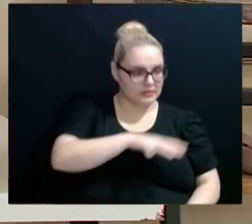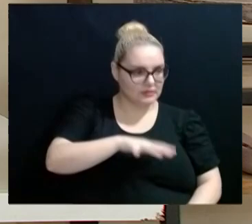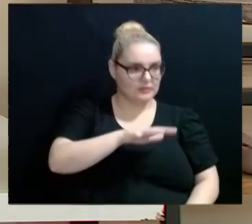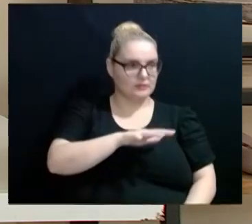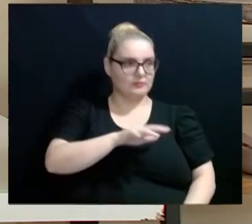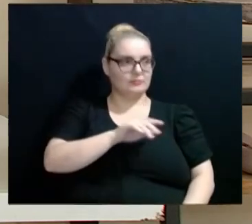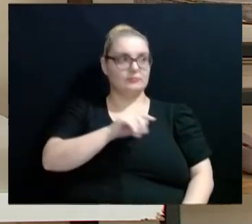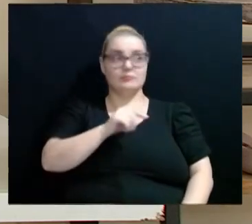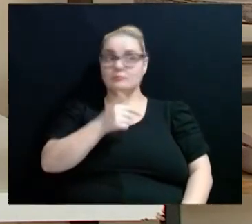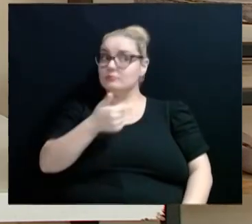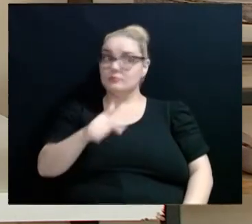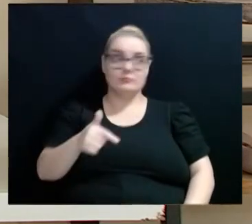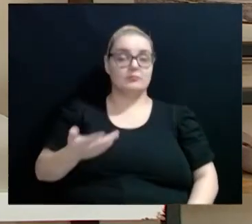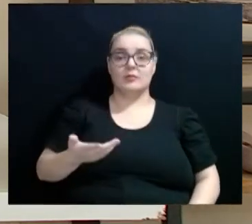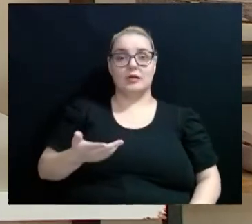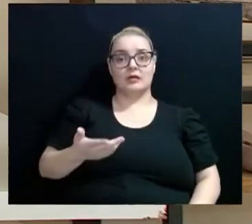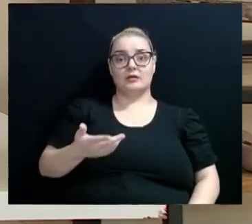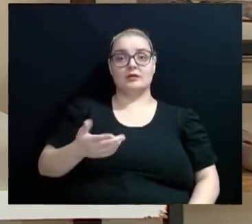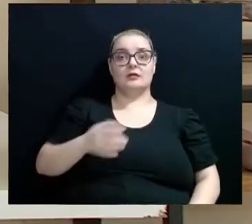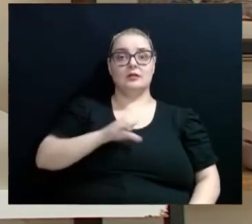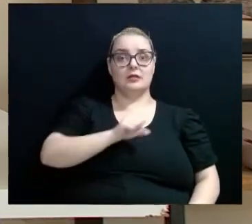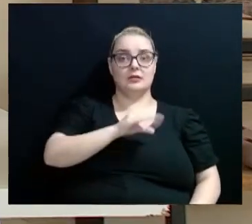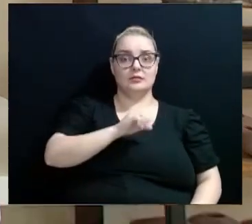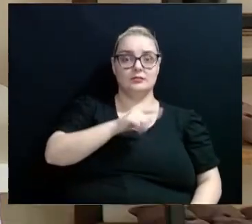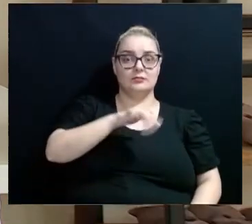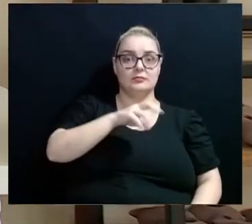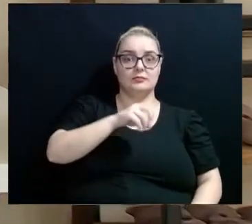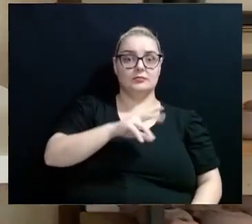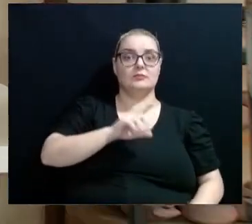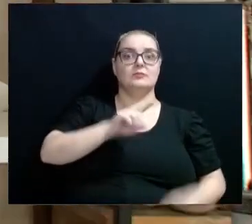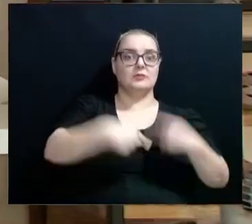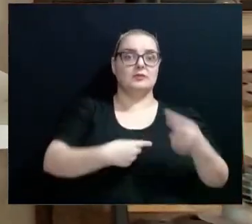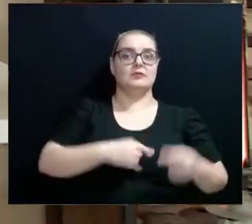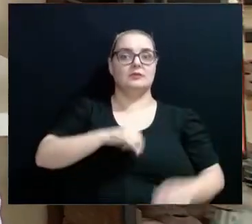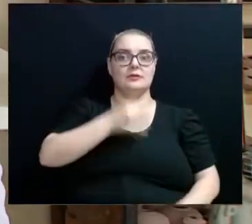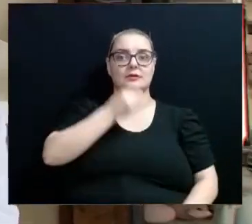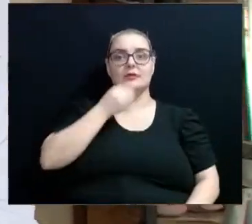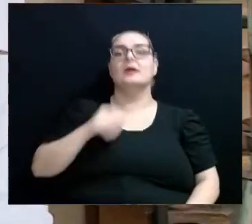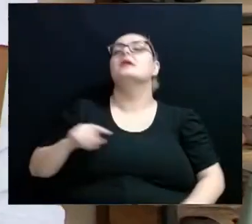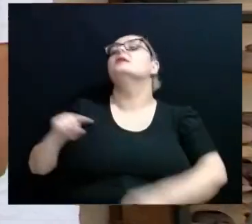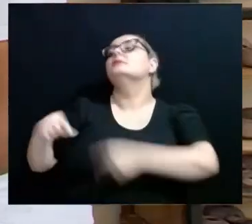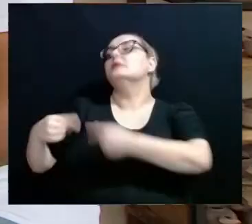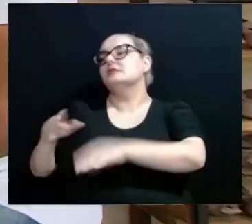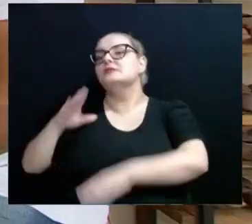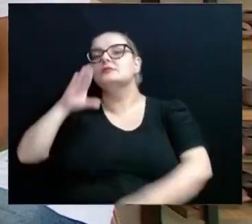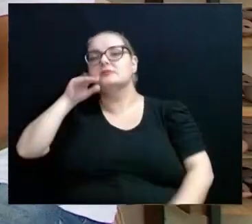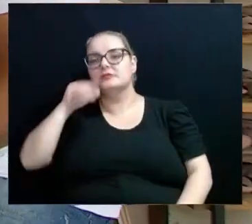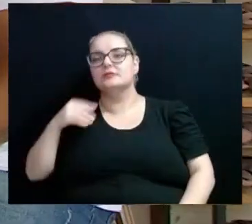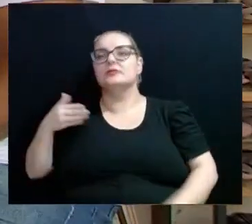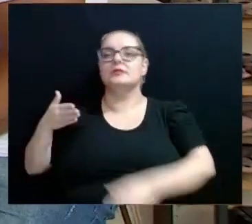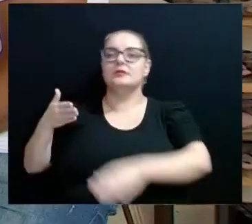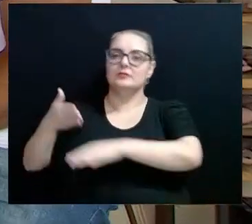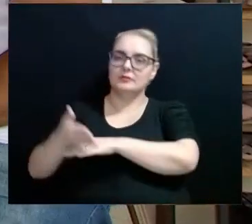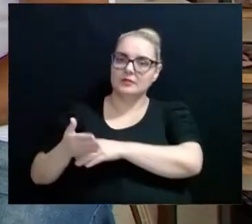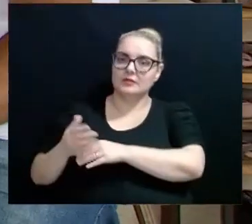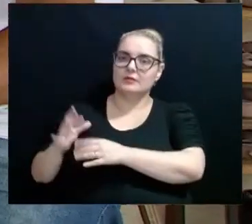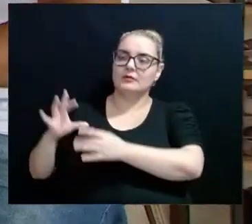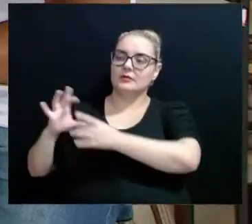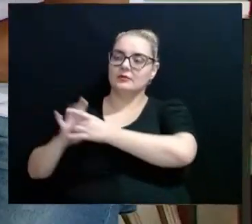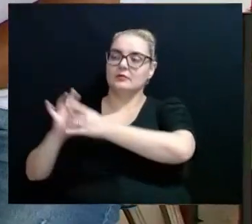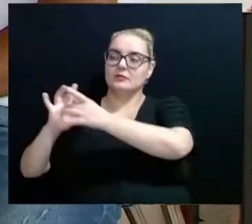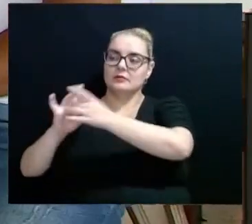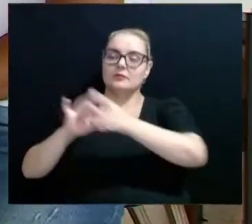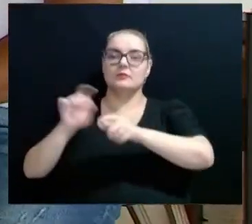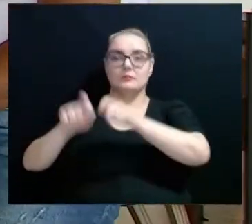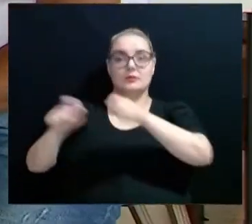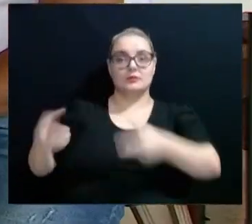falou, não, eu quero me conectar com pessoas desse segmento, só que não estão precisando de escultor. Eu tenho mas uma outra porta. Mas